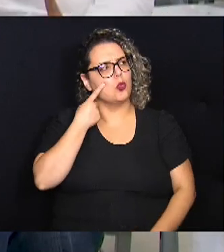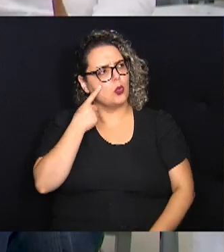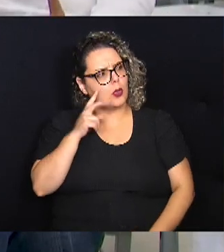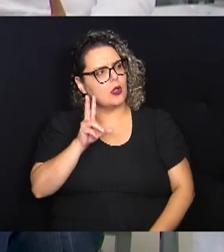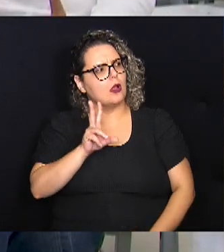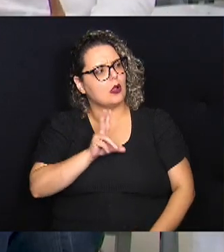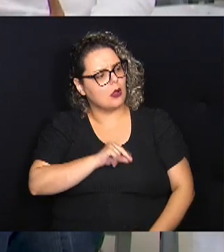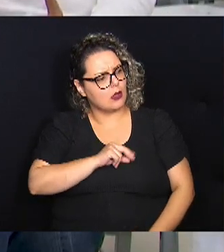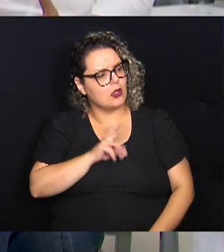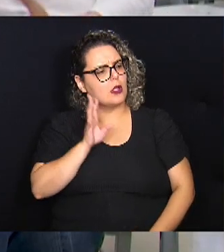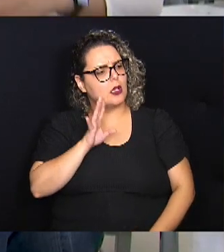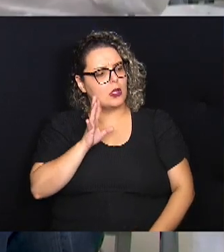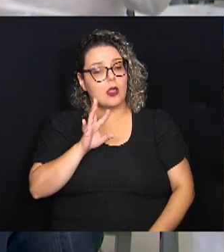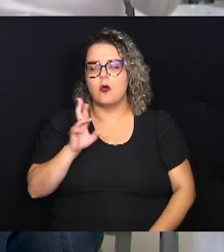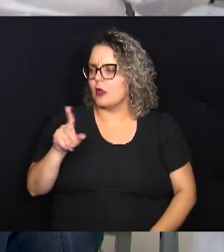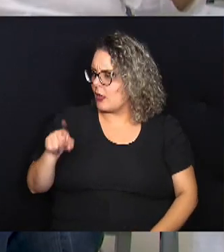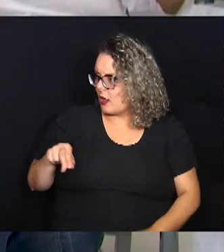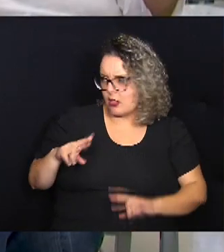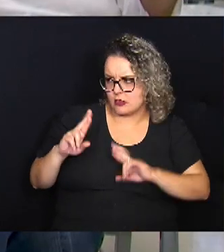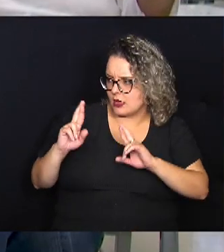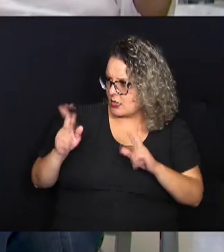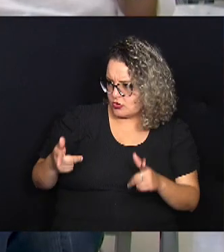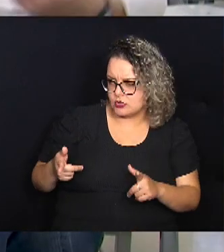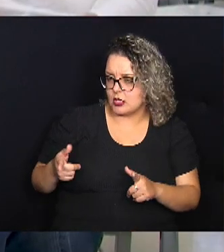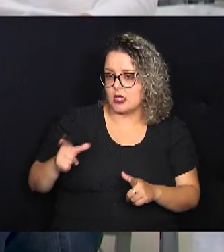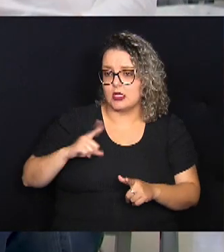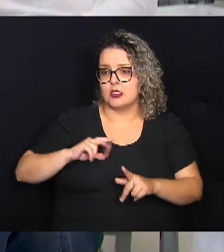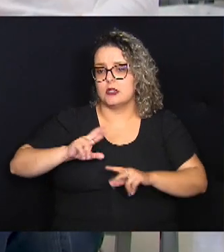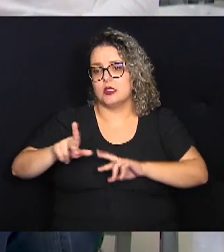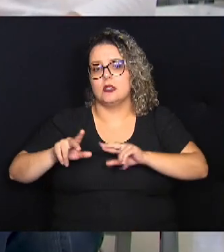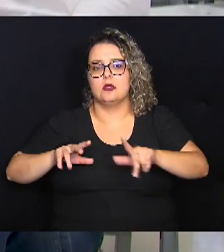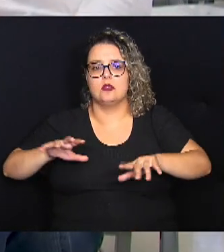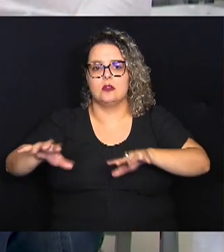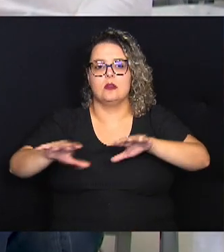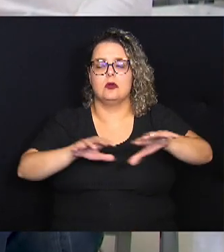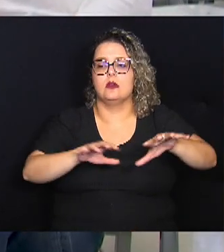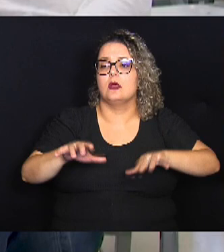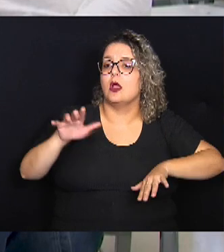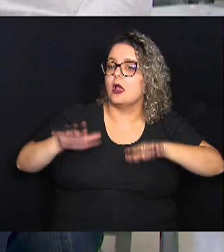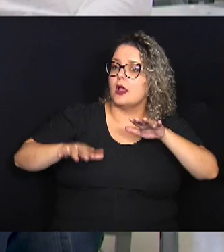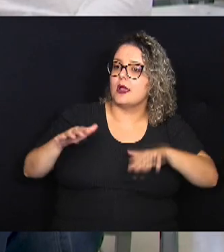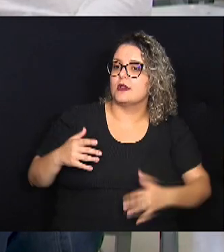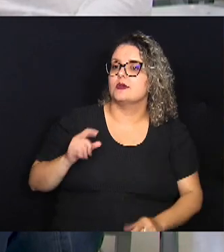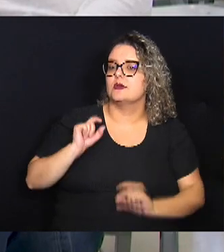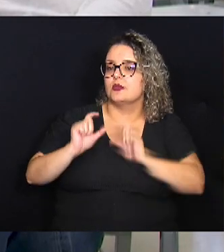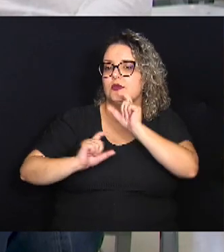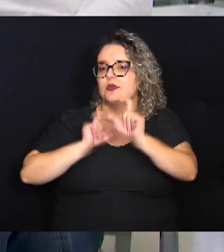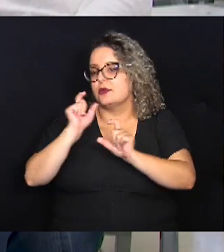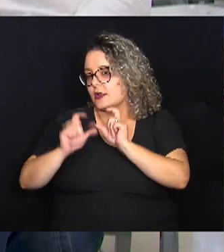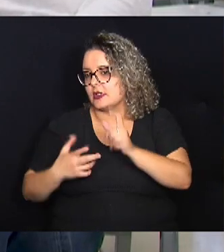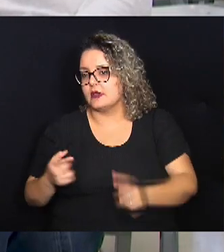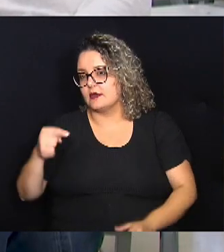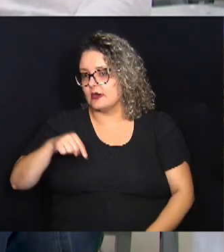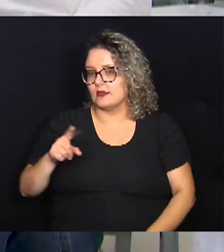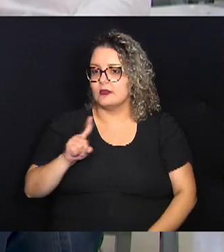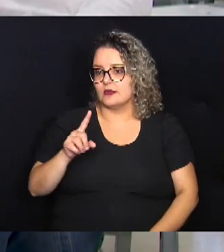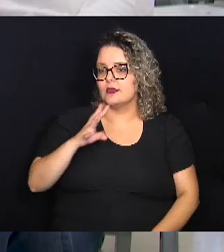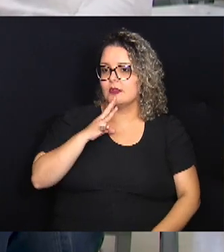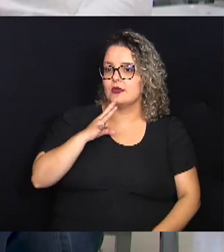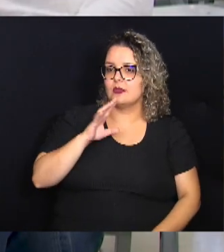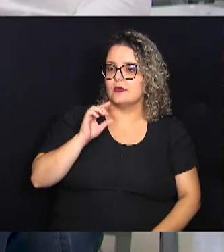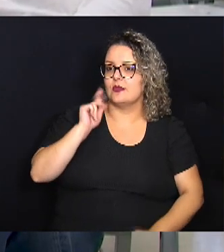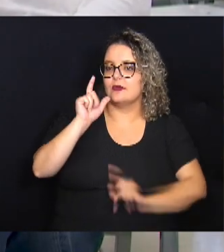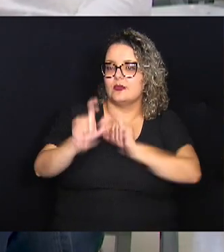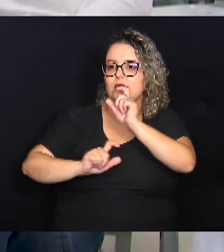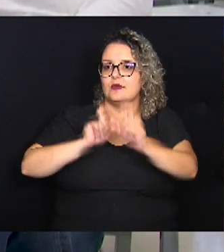essa incorporação acaba, como a gente tem as diferenças regionais, muitas vezes o que a gente fala por aqui, a gente não reconhece no que falam,